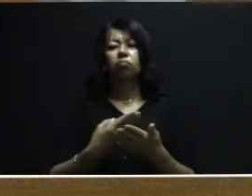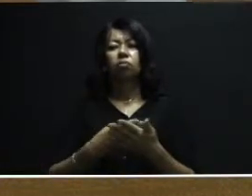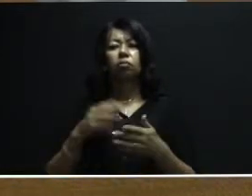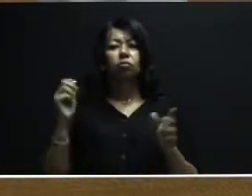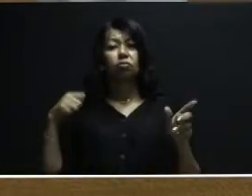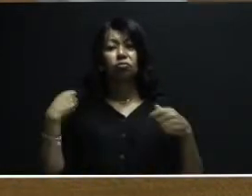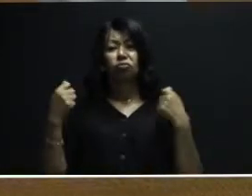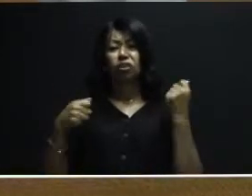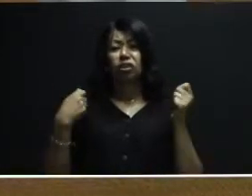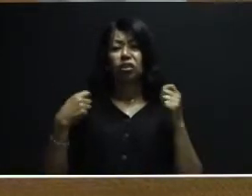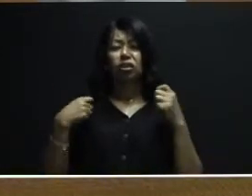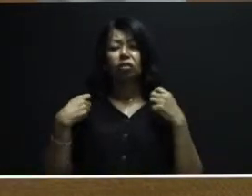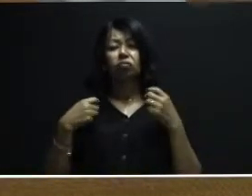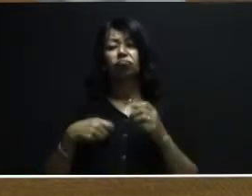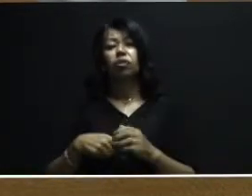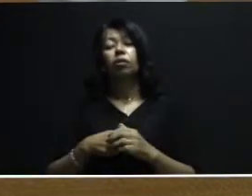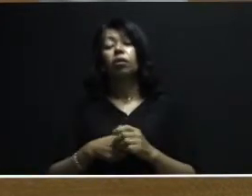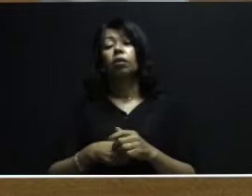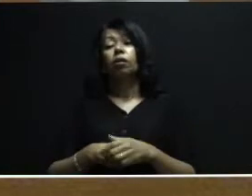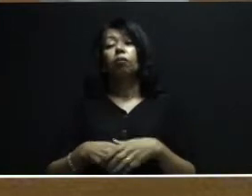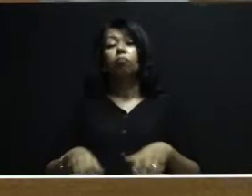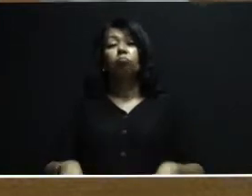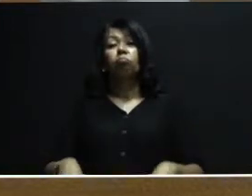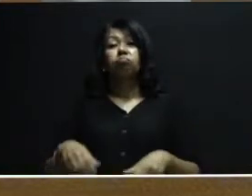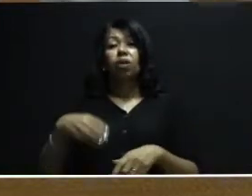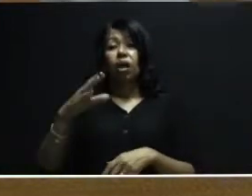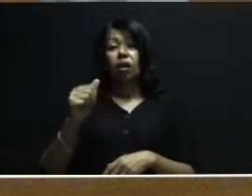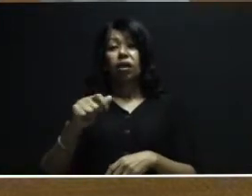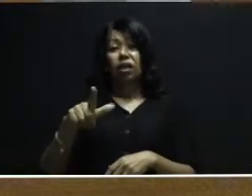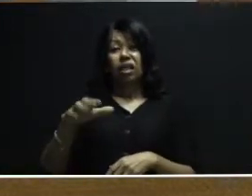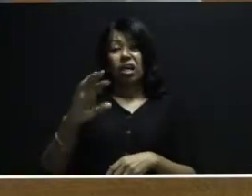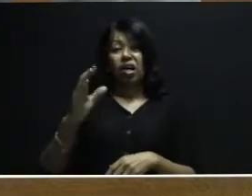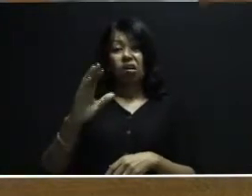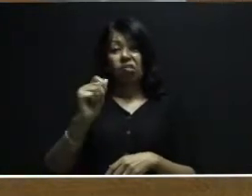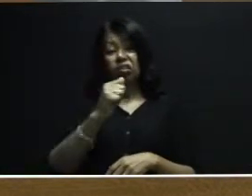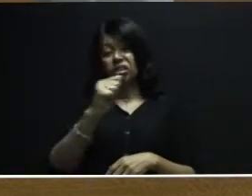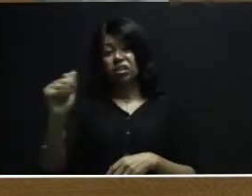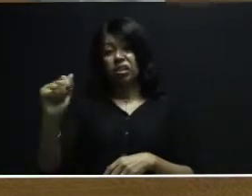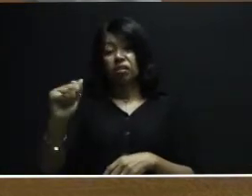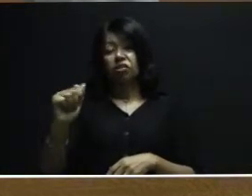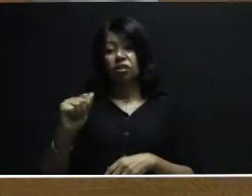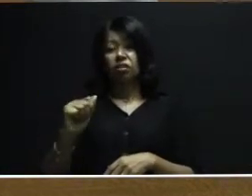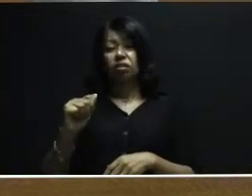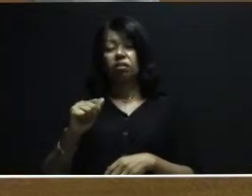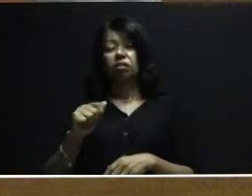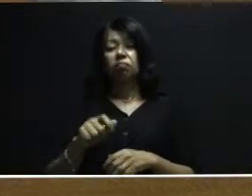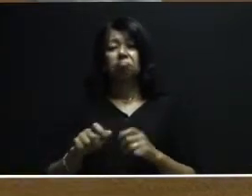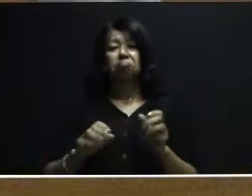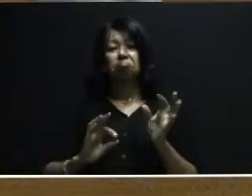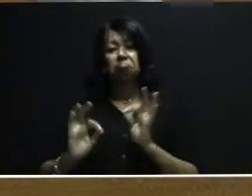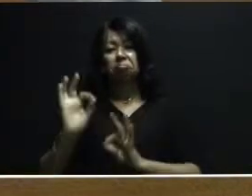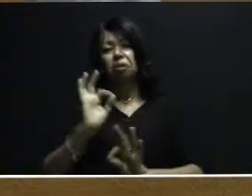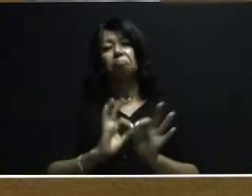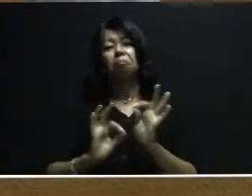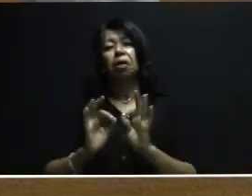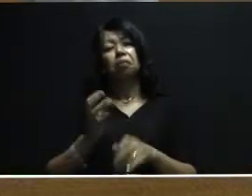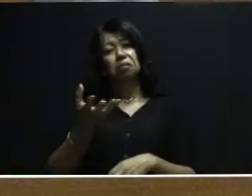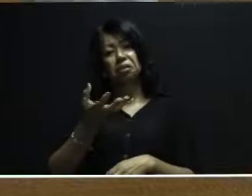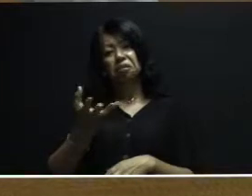calça jeans. Uma calça jeans. Faz a educação física se